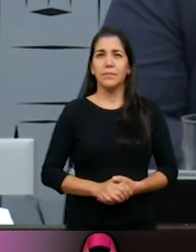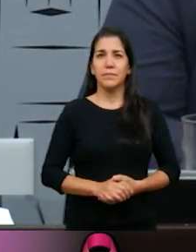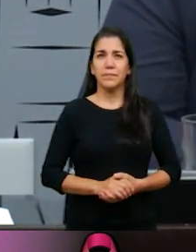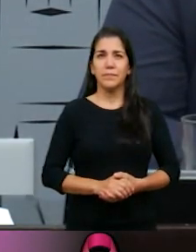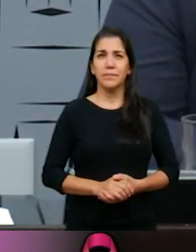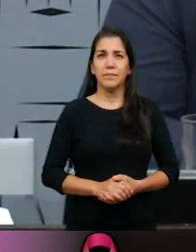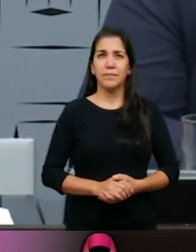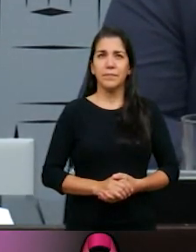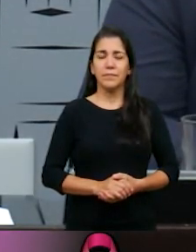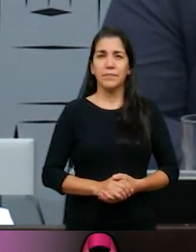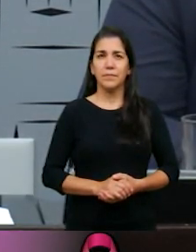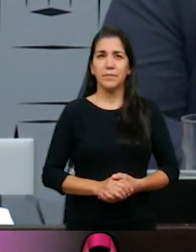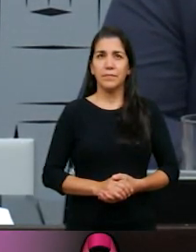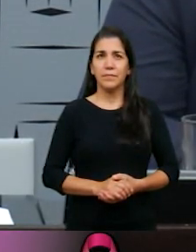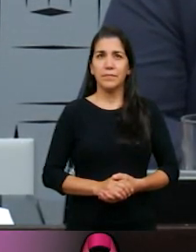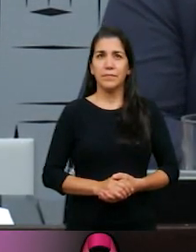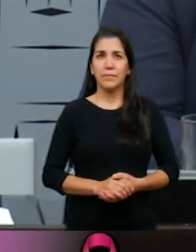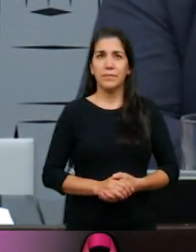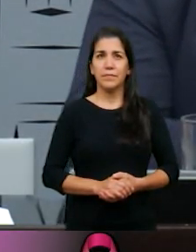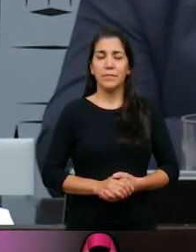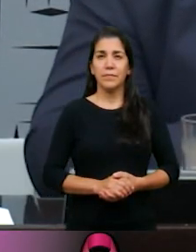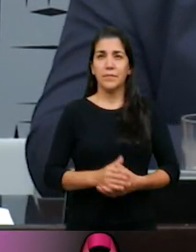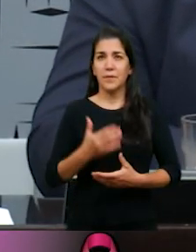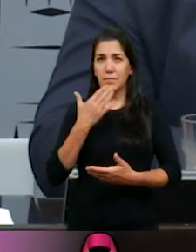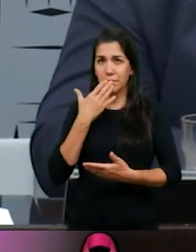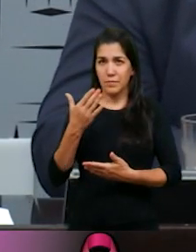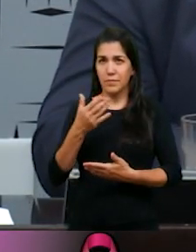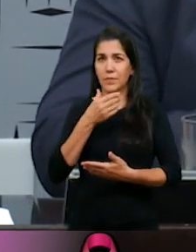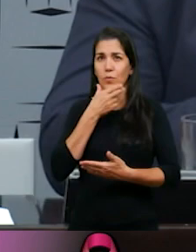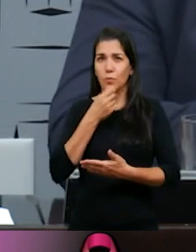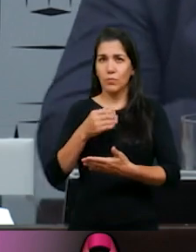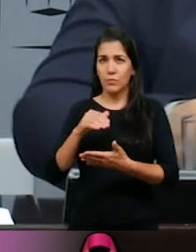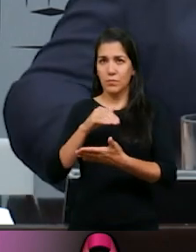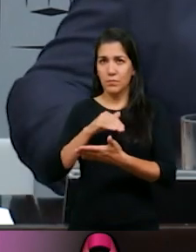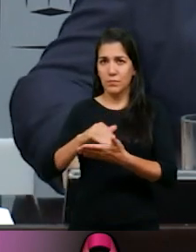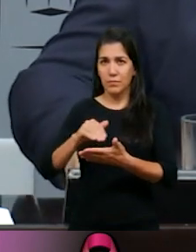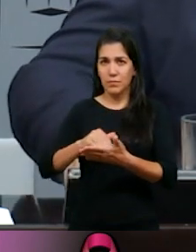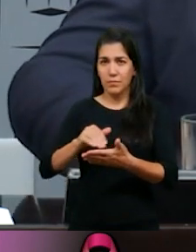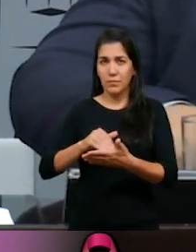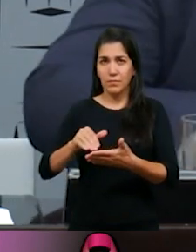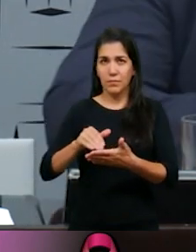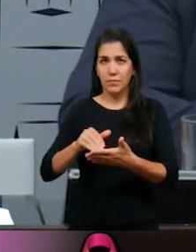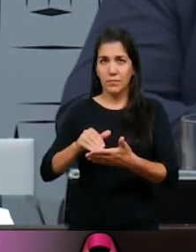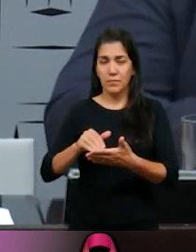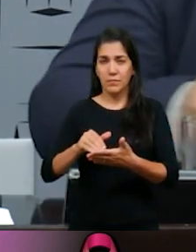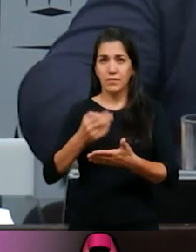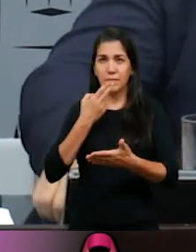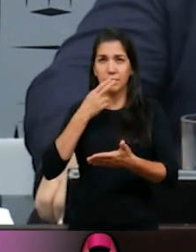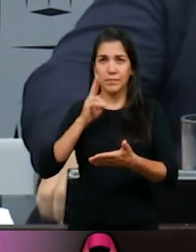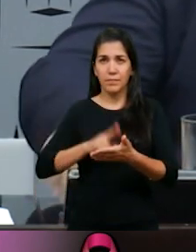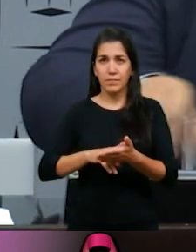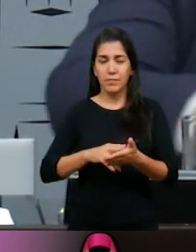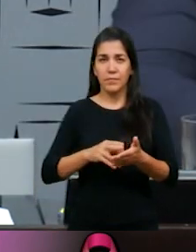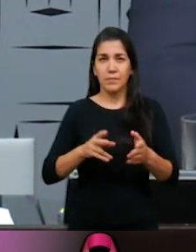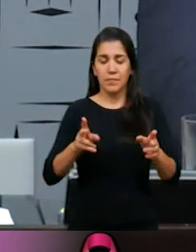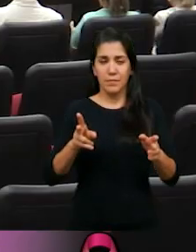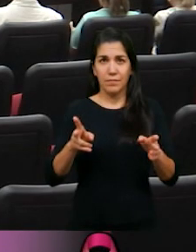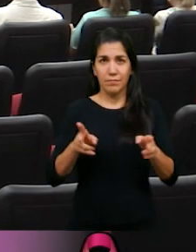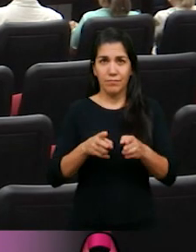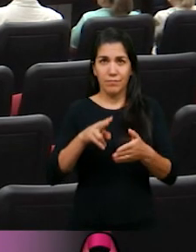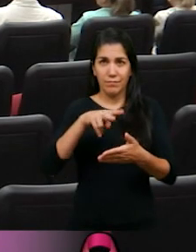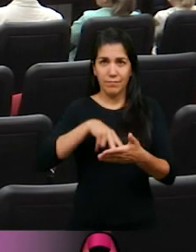Interno. Solicitamos ao senhor secretário que faça a leitura do resumo das correspondências